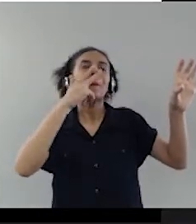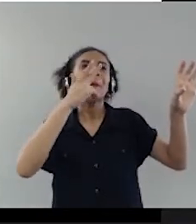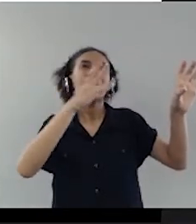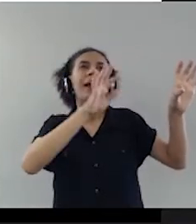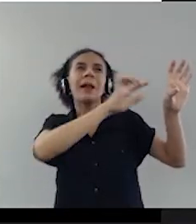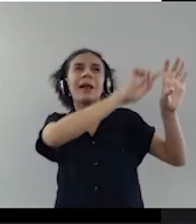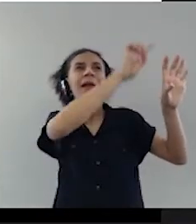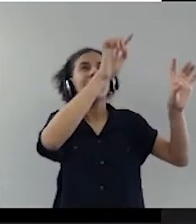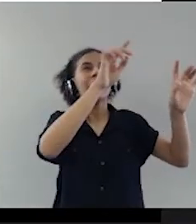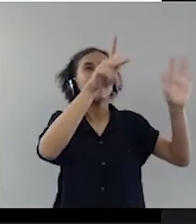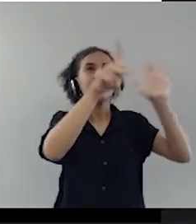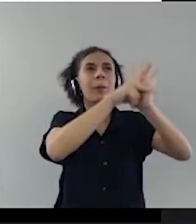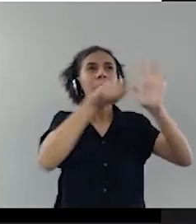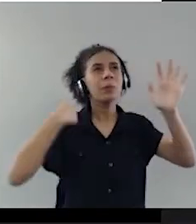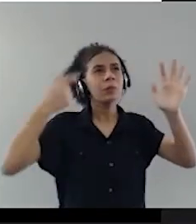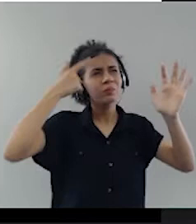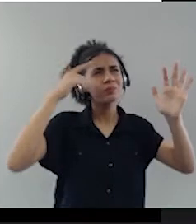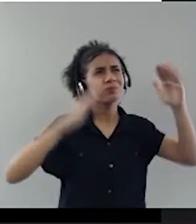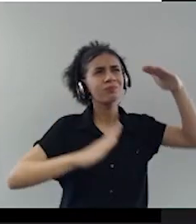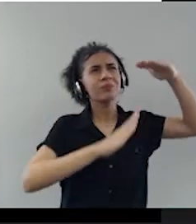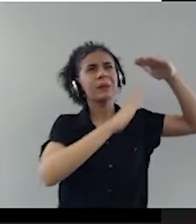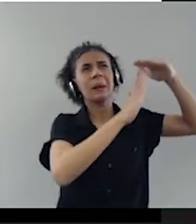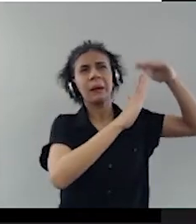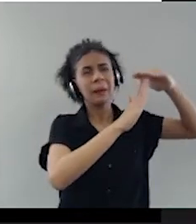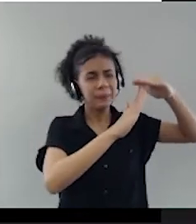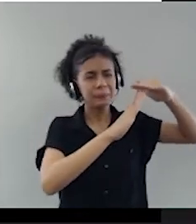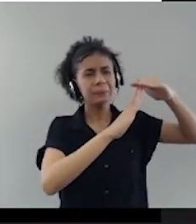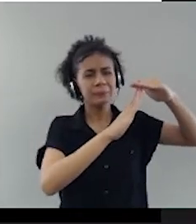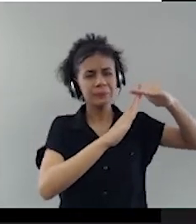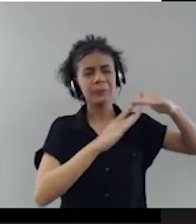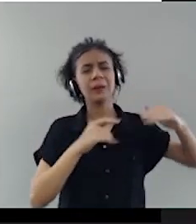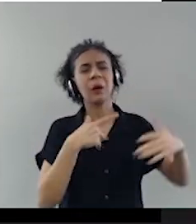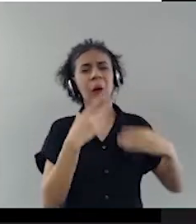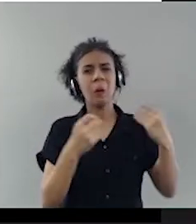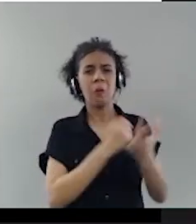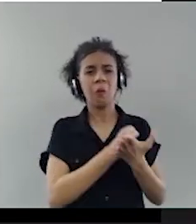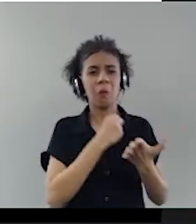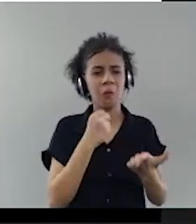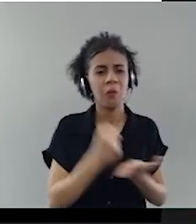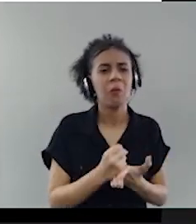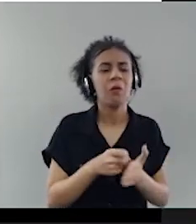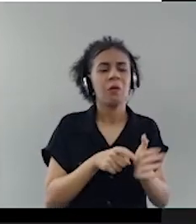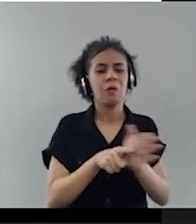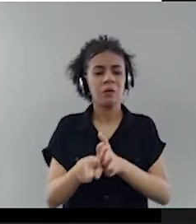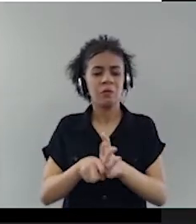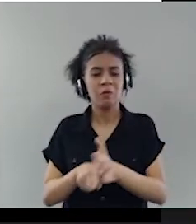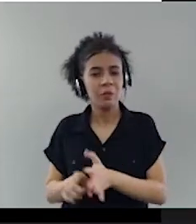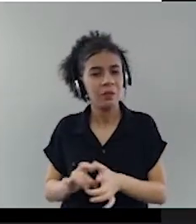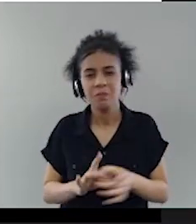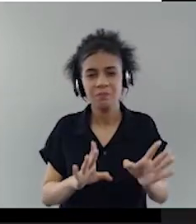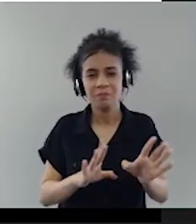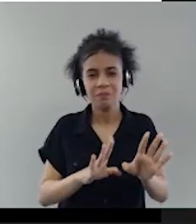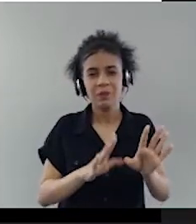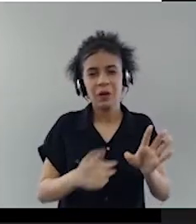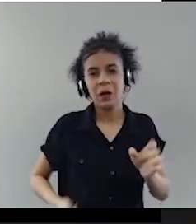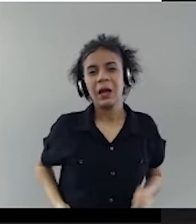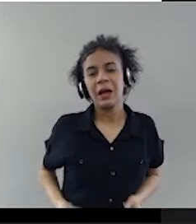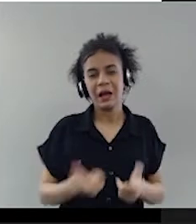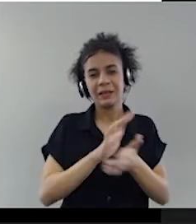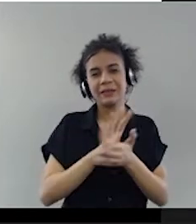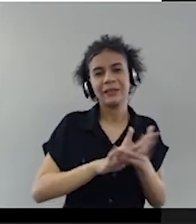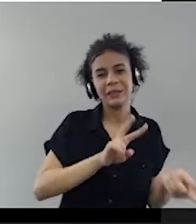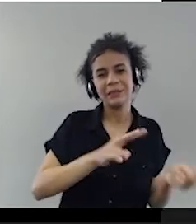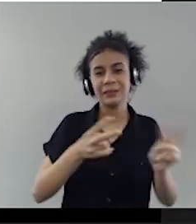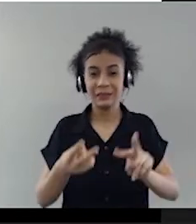da ideia de uma racionalidade limitada, de uma completude contratual, de uma informação livre e sem custos de